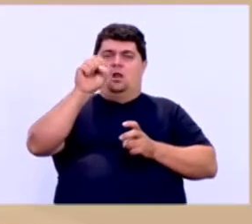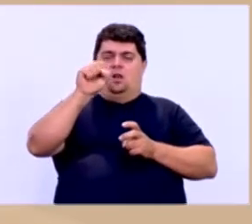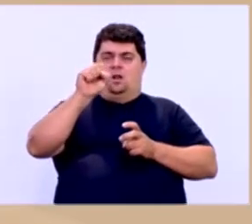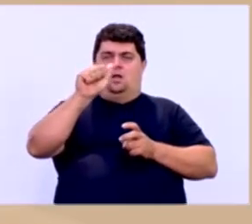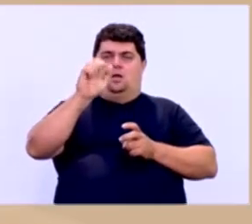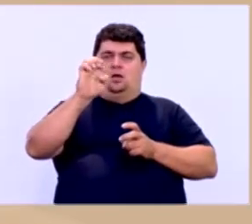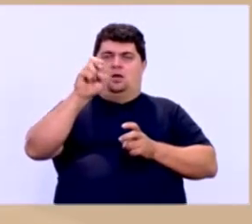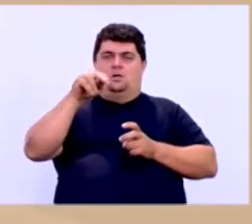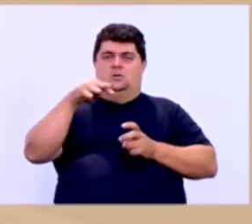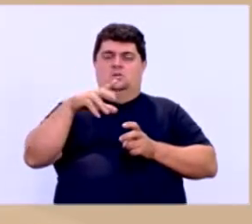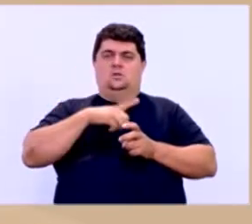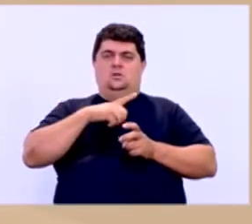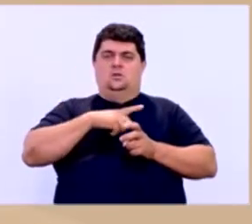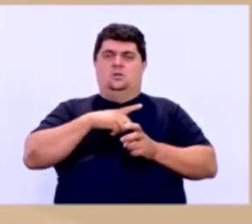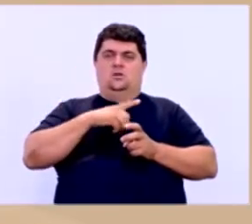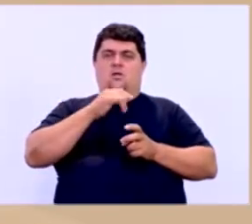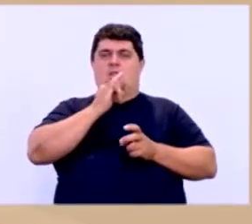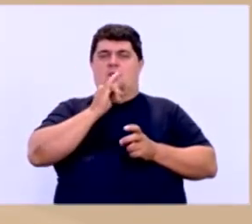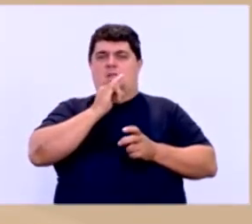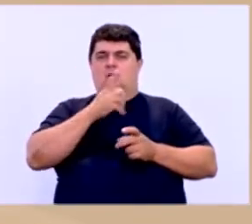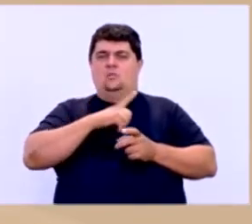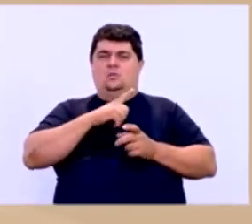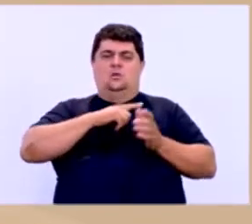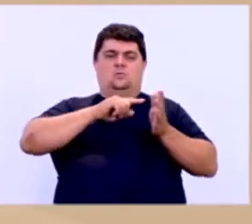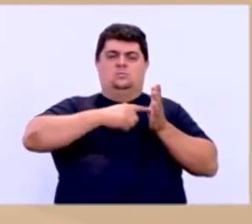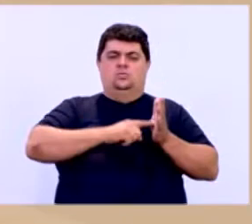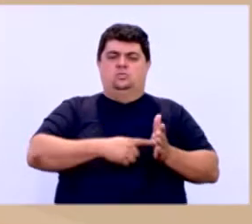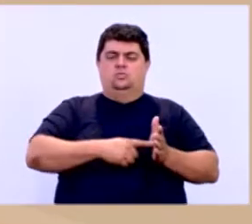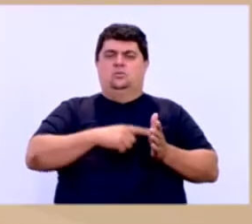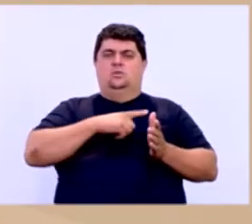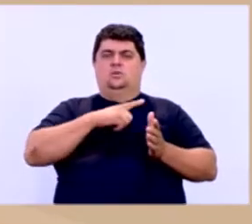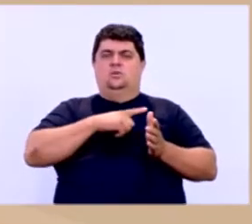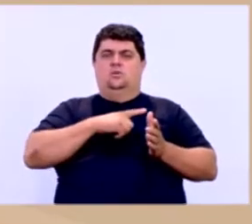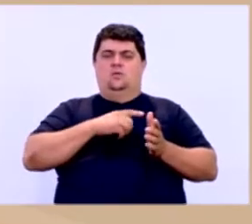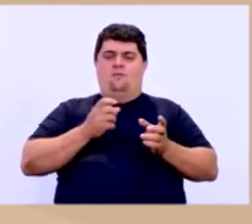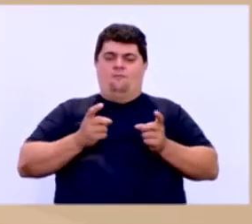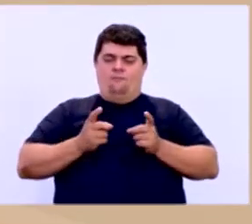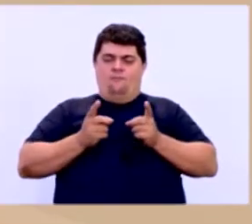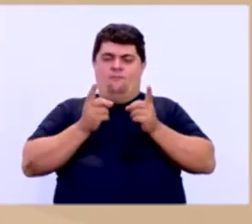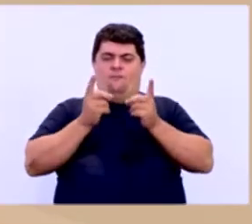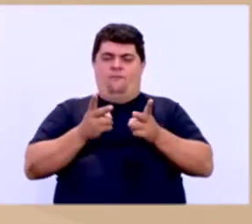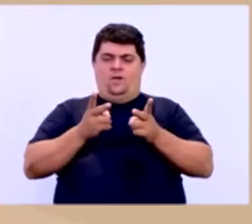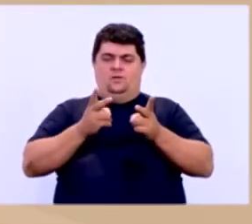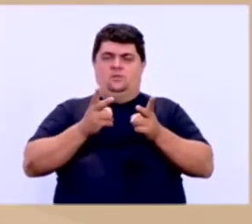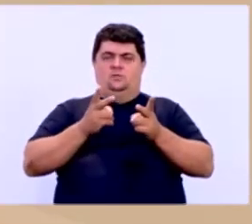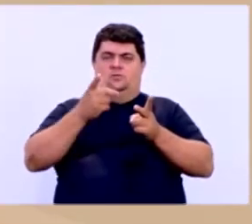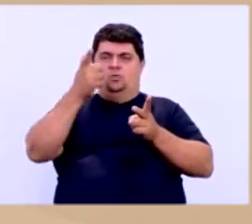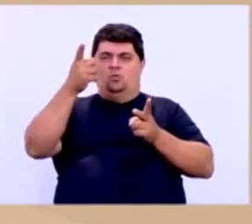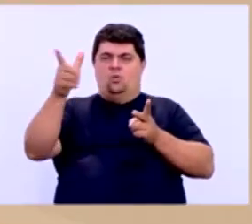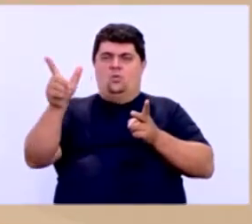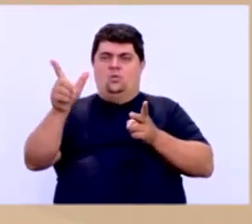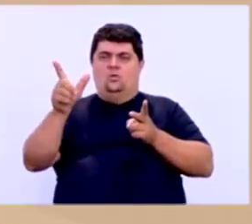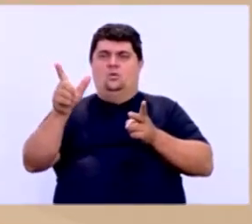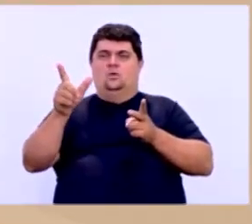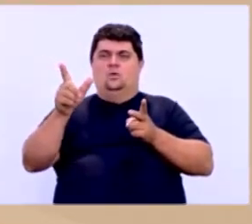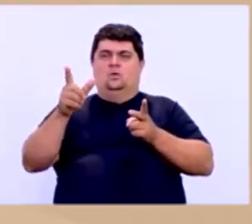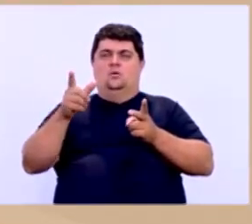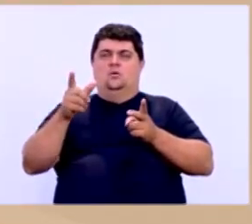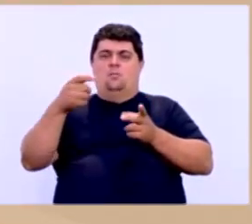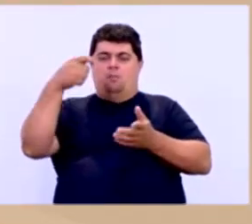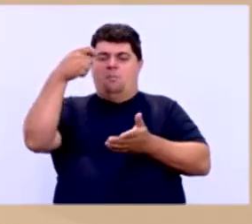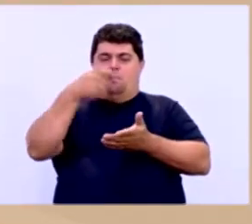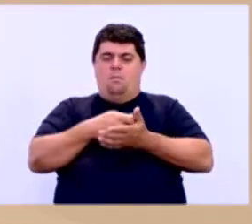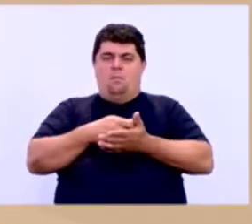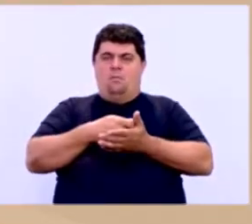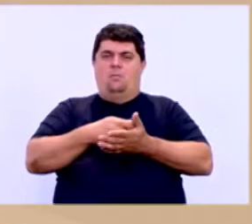ela tem uma máquina, por exemplo, de um valor elevado, ela vende essa máquina para uma empresa de leasing, a empresa de leasing paga